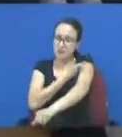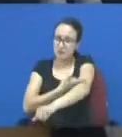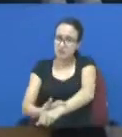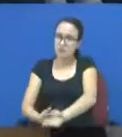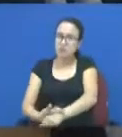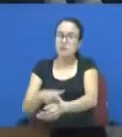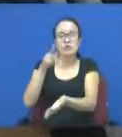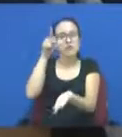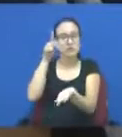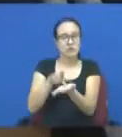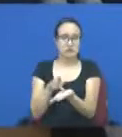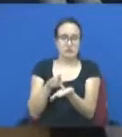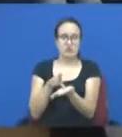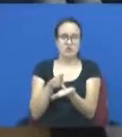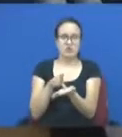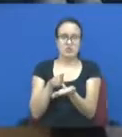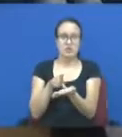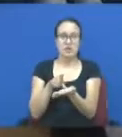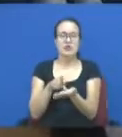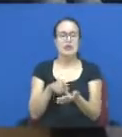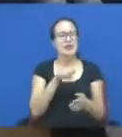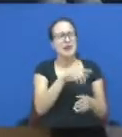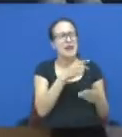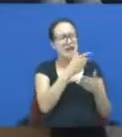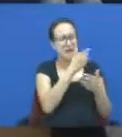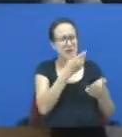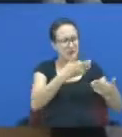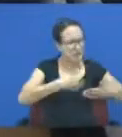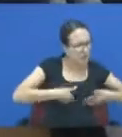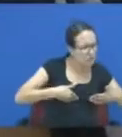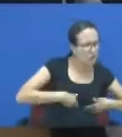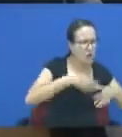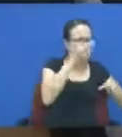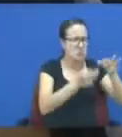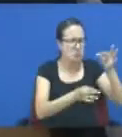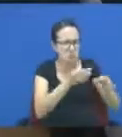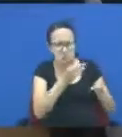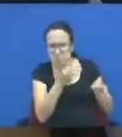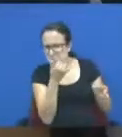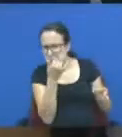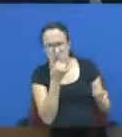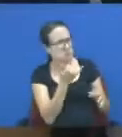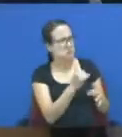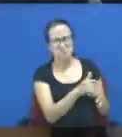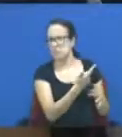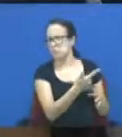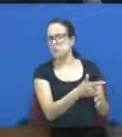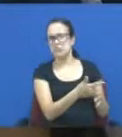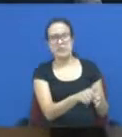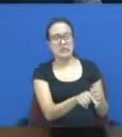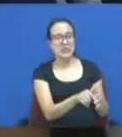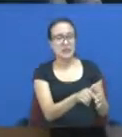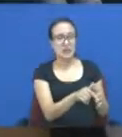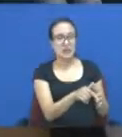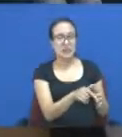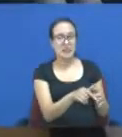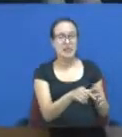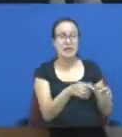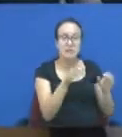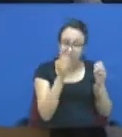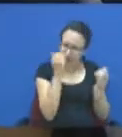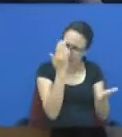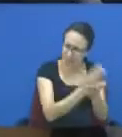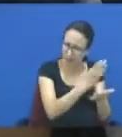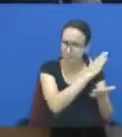da ignorância e da injustiça em nosso município, em nosso estado e país. O cristão, como cidadão,